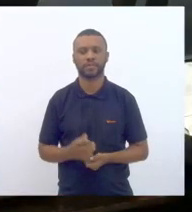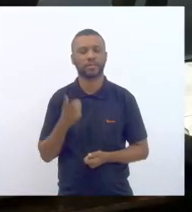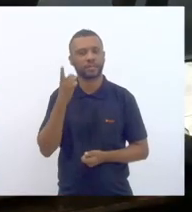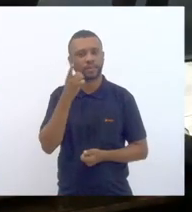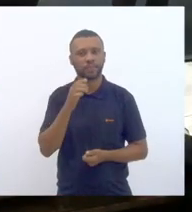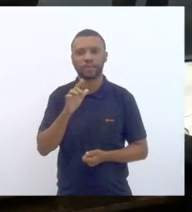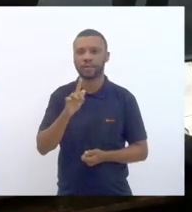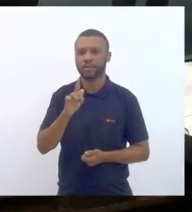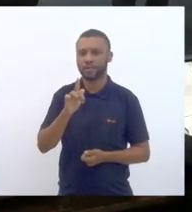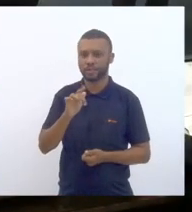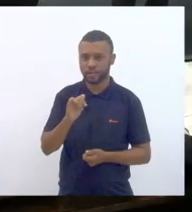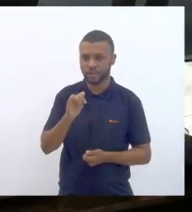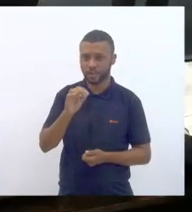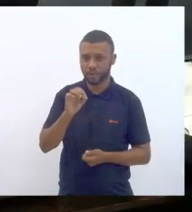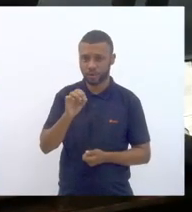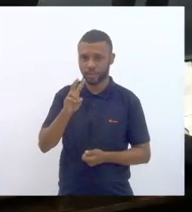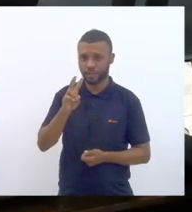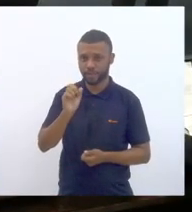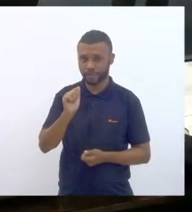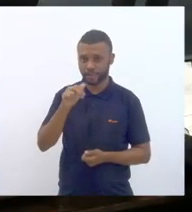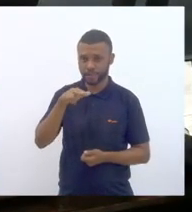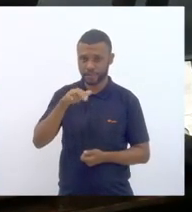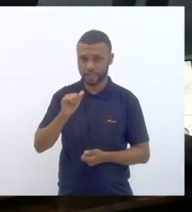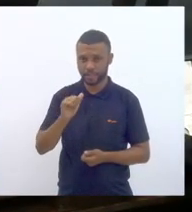Deputado Giovanni Ratinho.